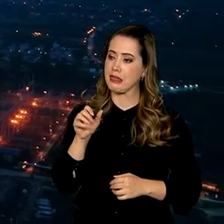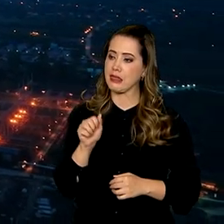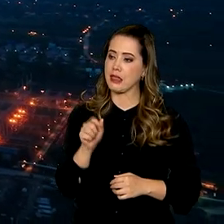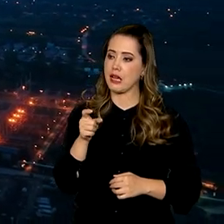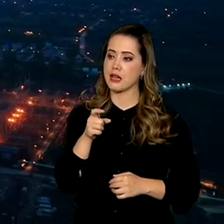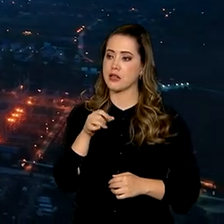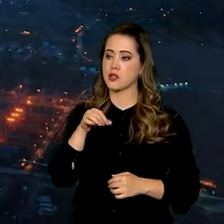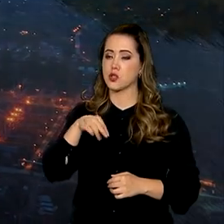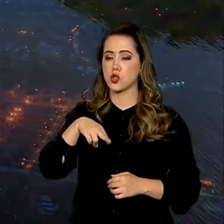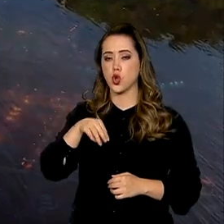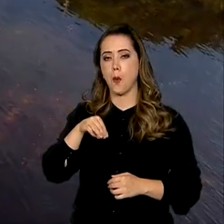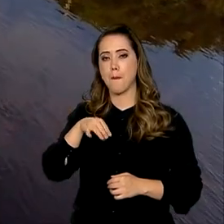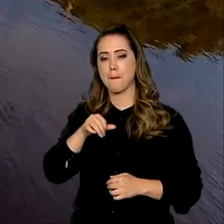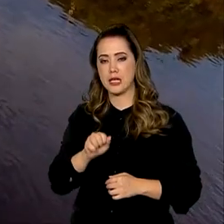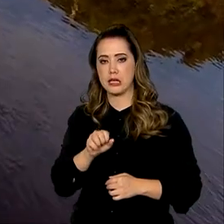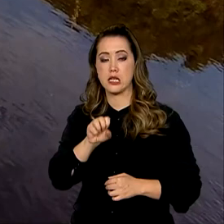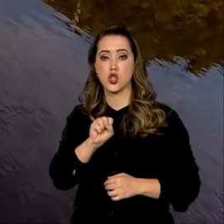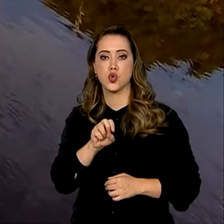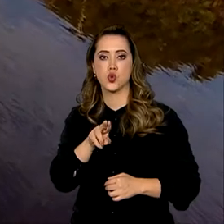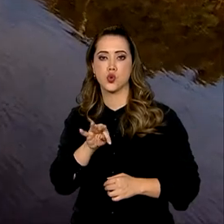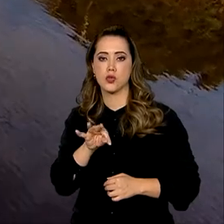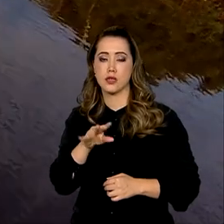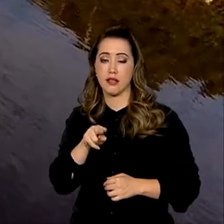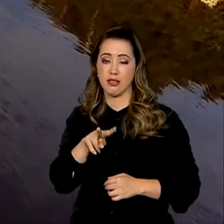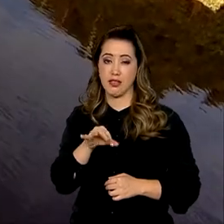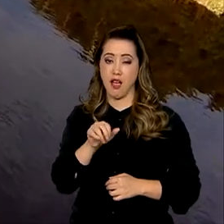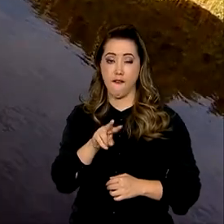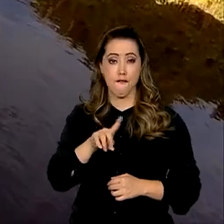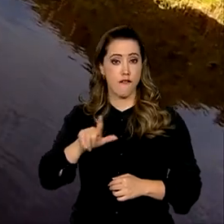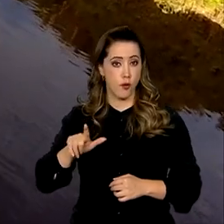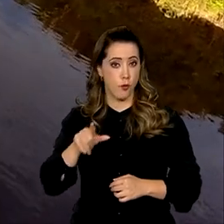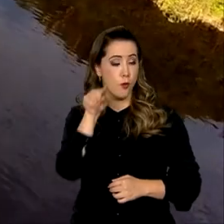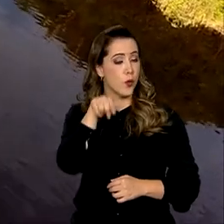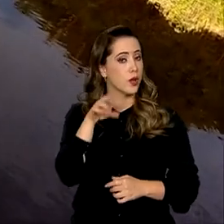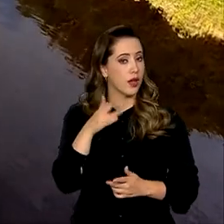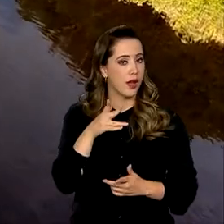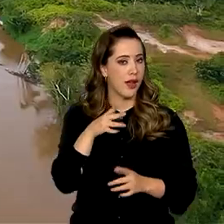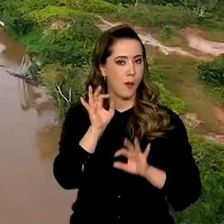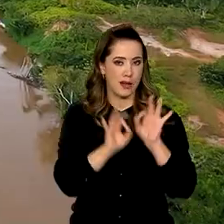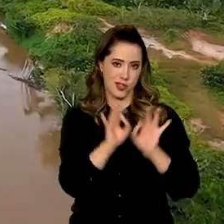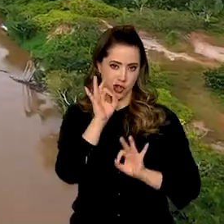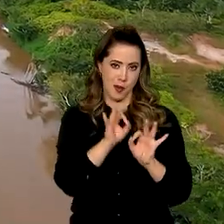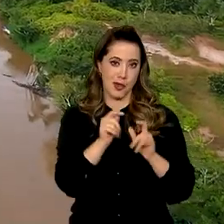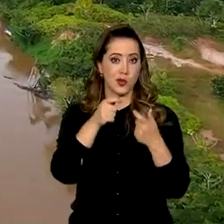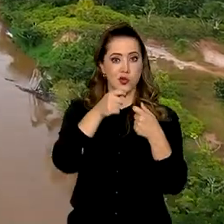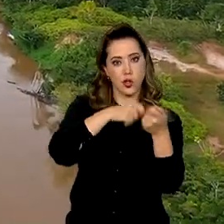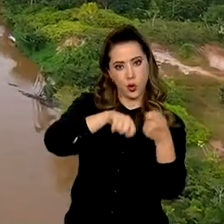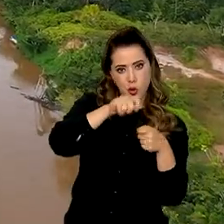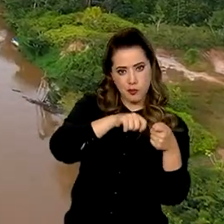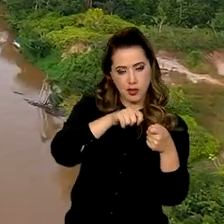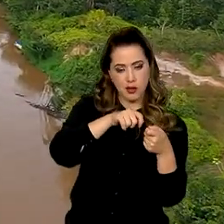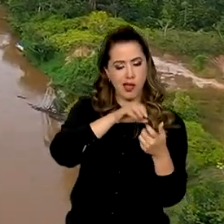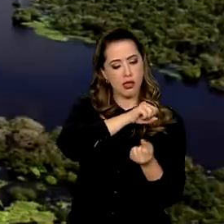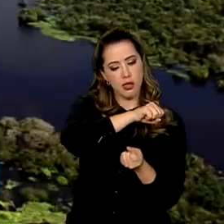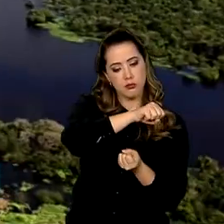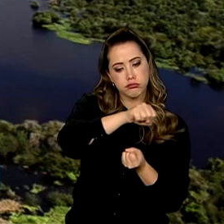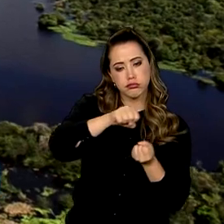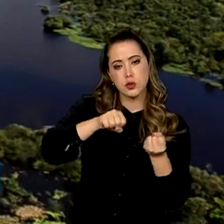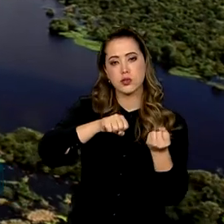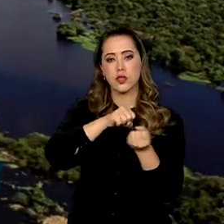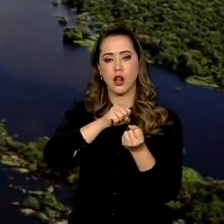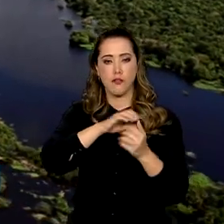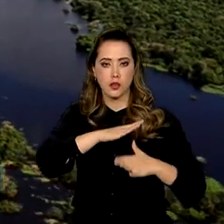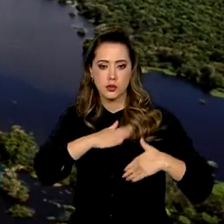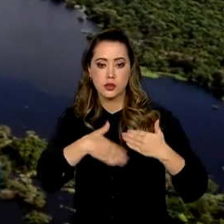sustentável nada mais é do que o plano de transformação ecológica da economia de um país. E quando se fala em Brasil,